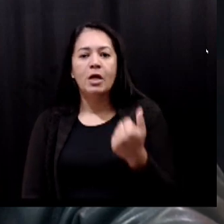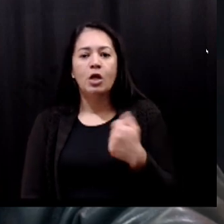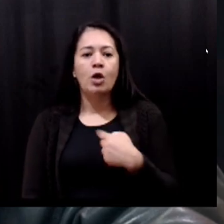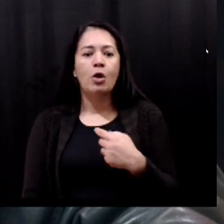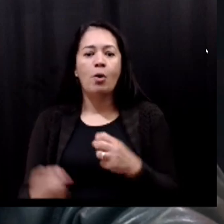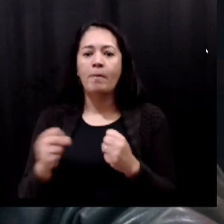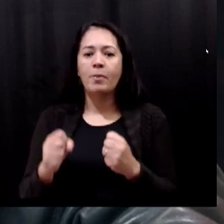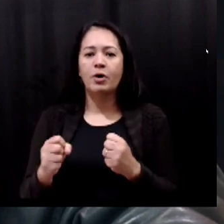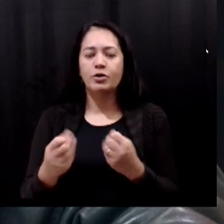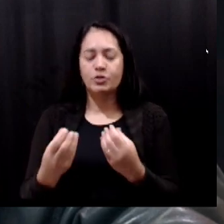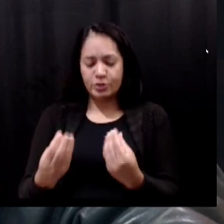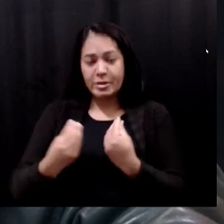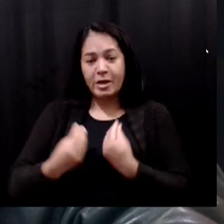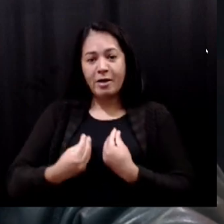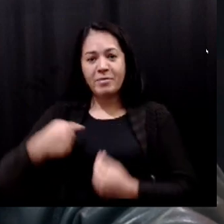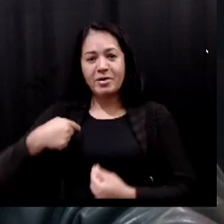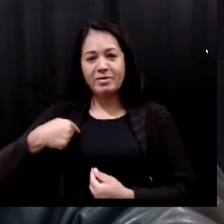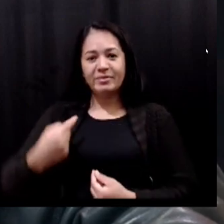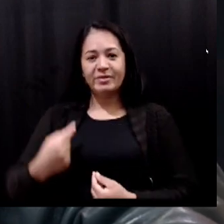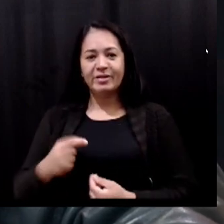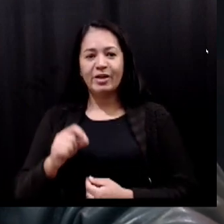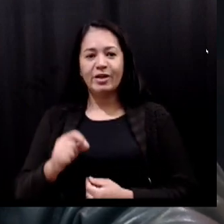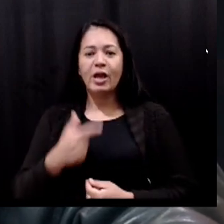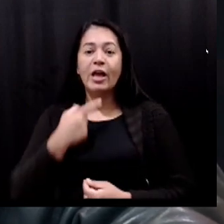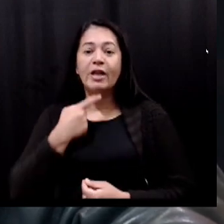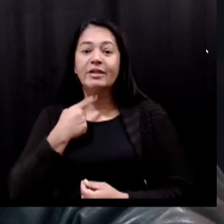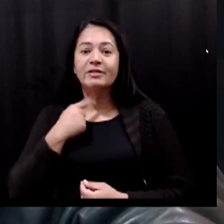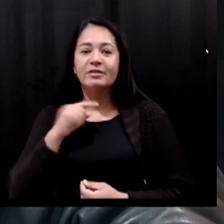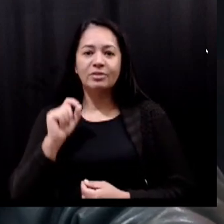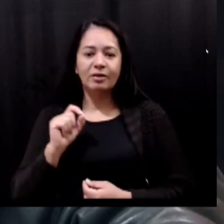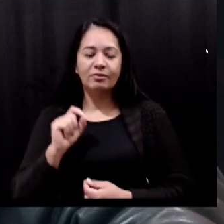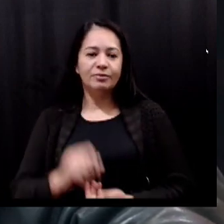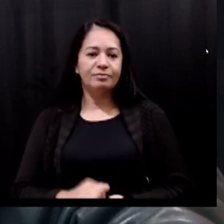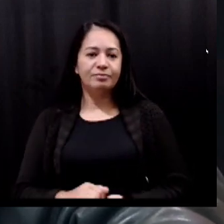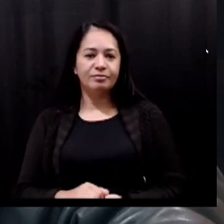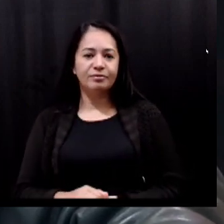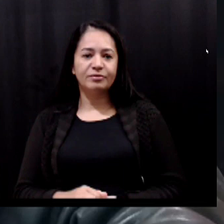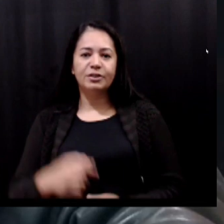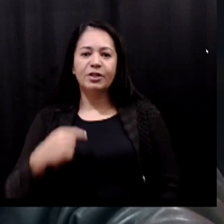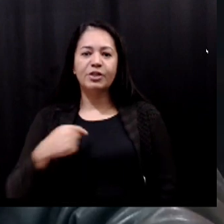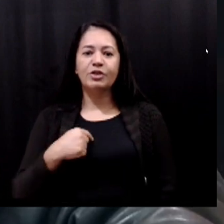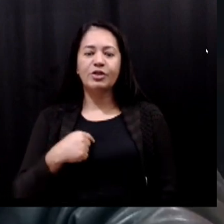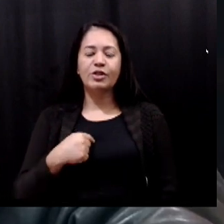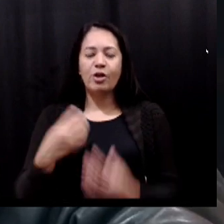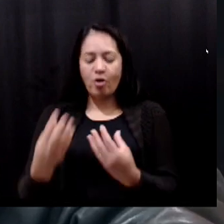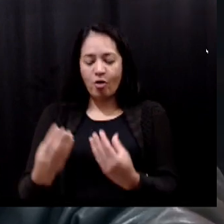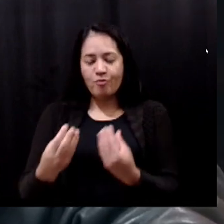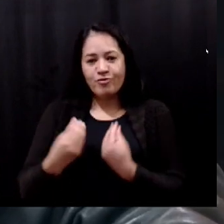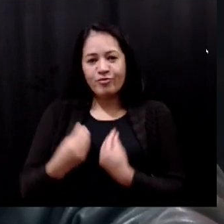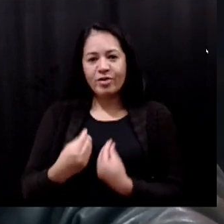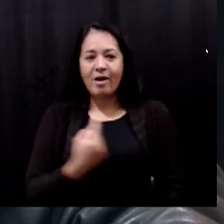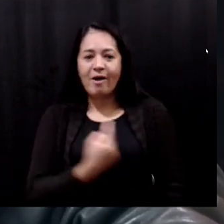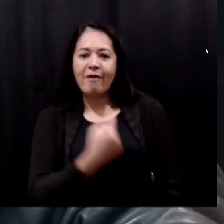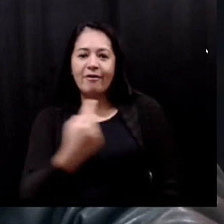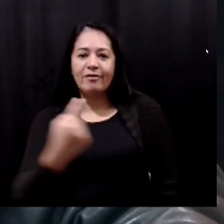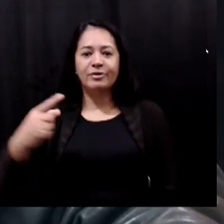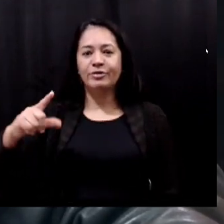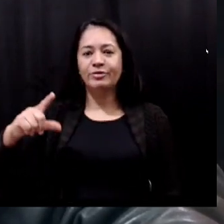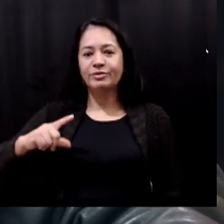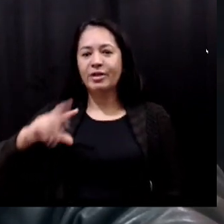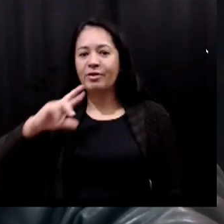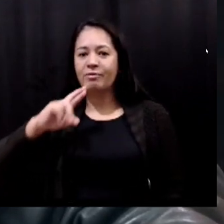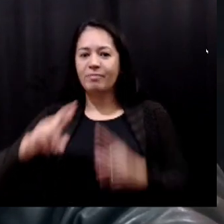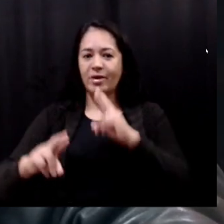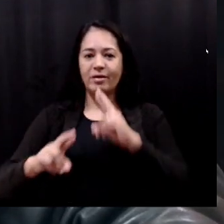mesmo, né? O que é desejável que eu me ofereça? Cada um terá uma resposta, não